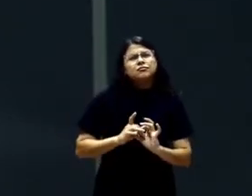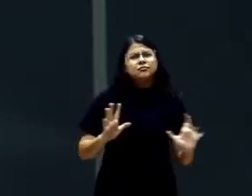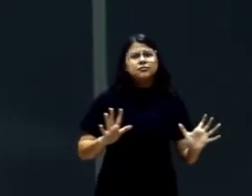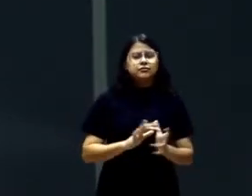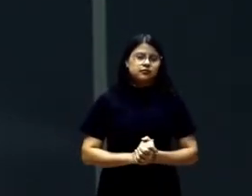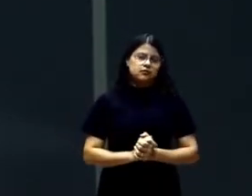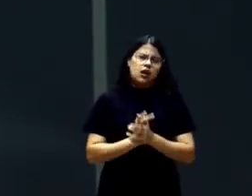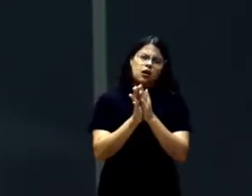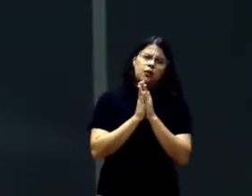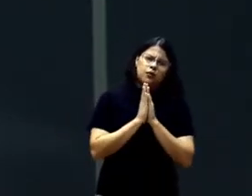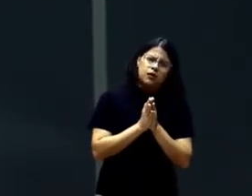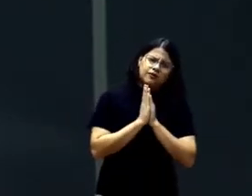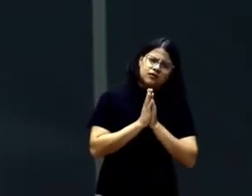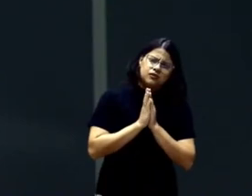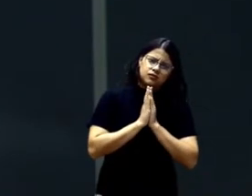nunca,